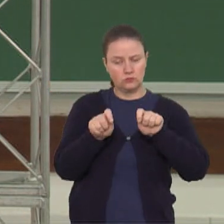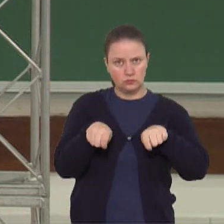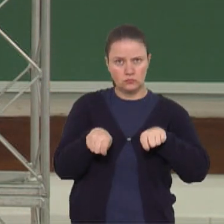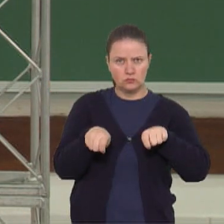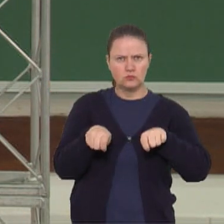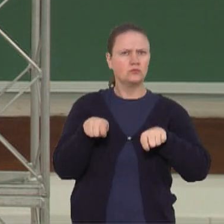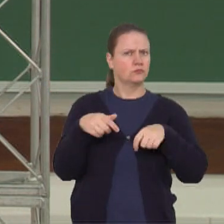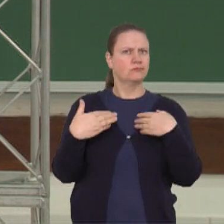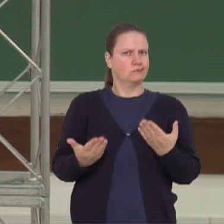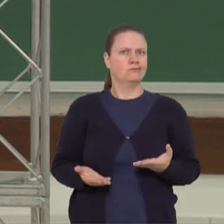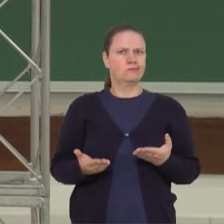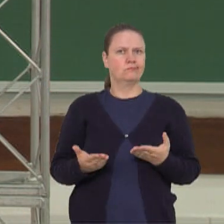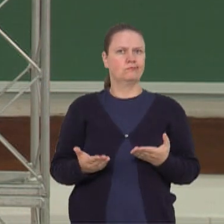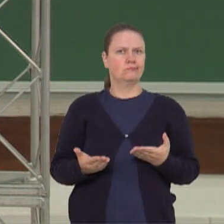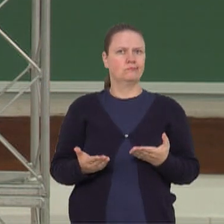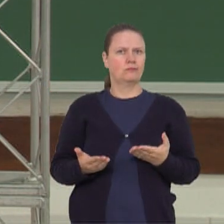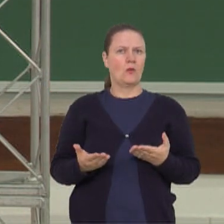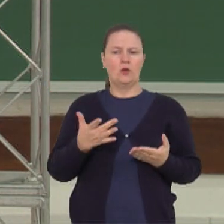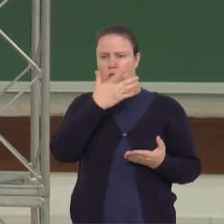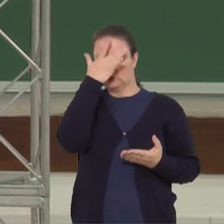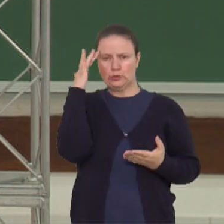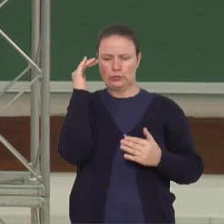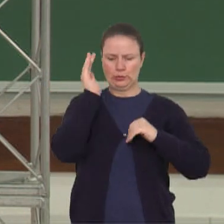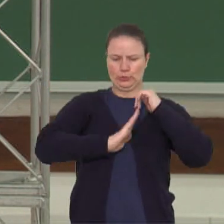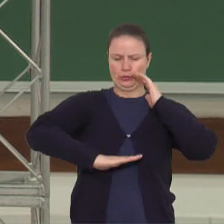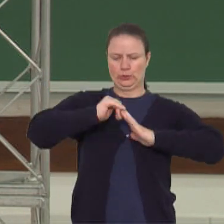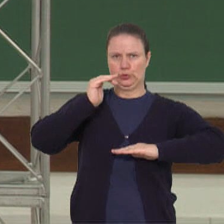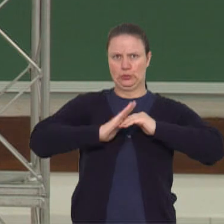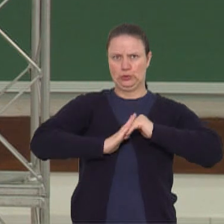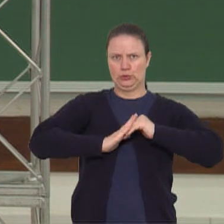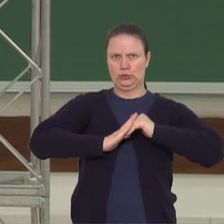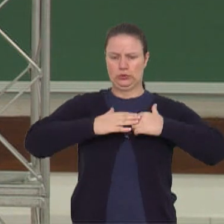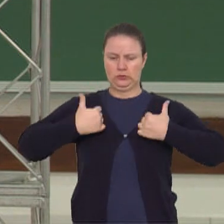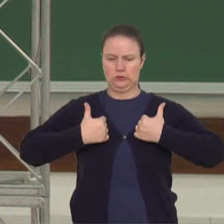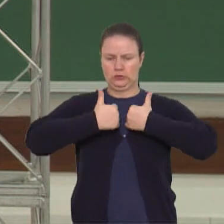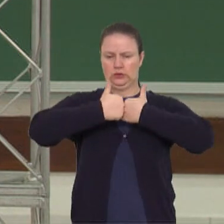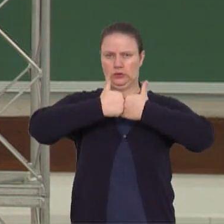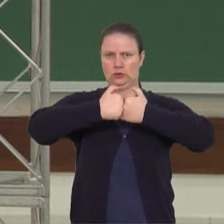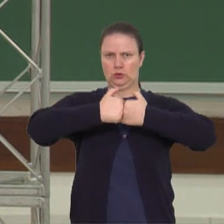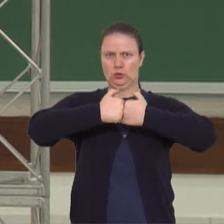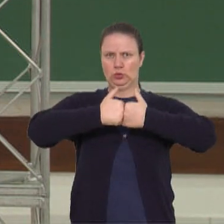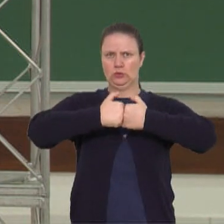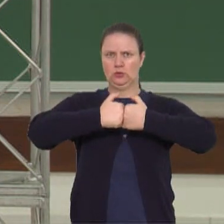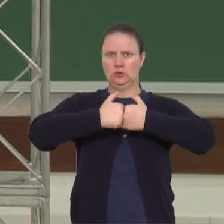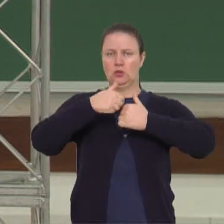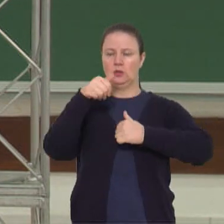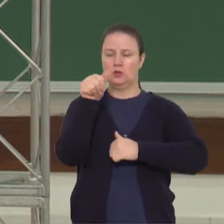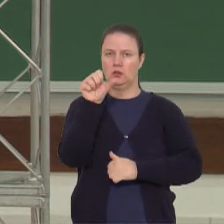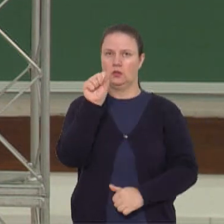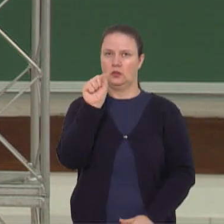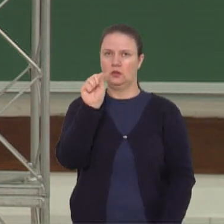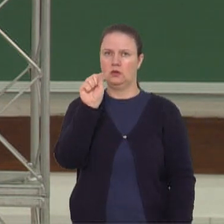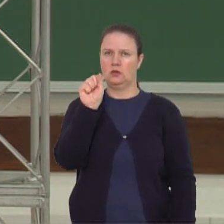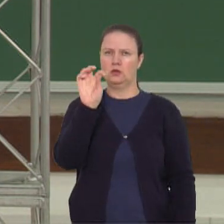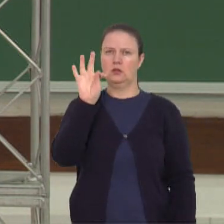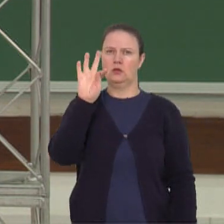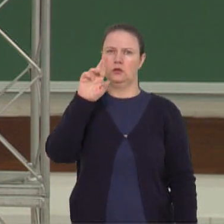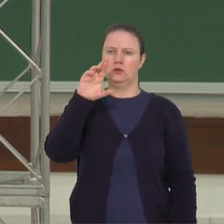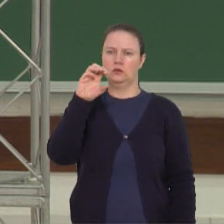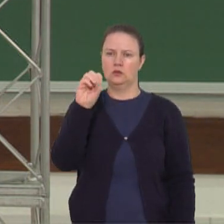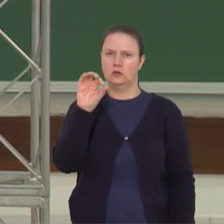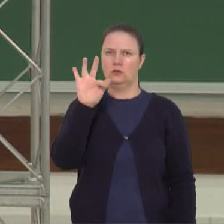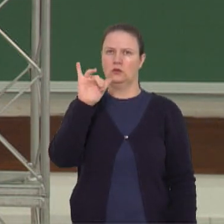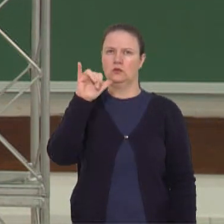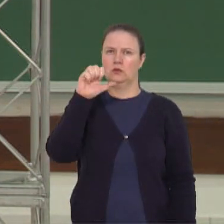hoje falada por qualquer astrofísico ou até mesmo pelo seu professor da disciplina física, quando explicando